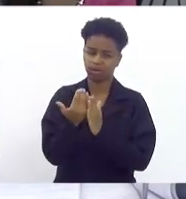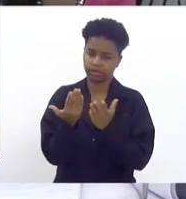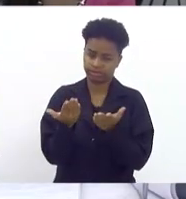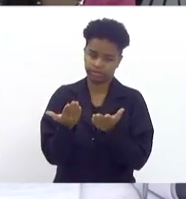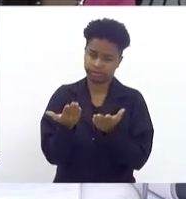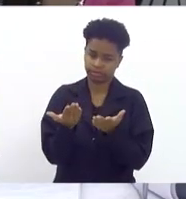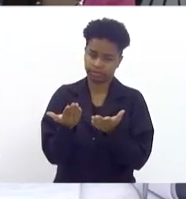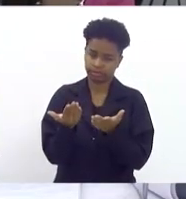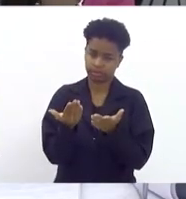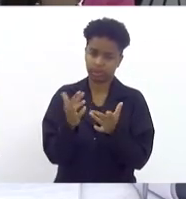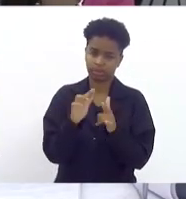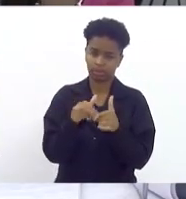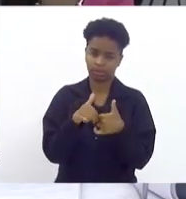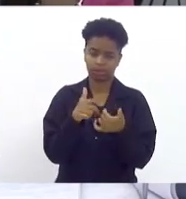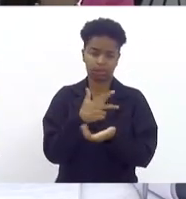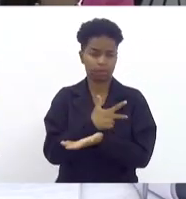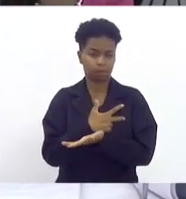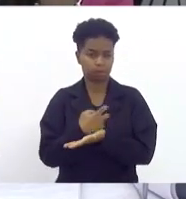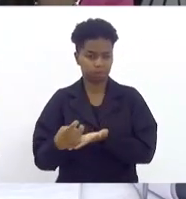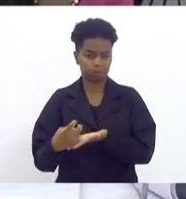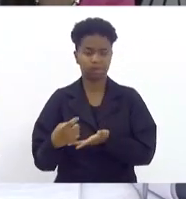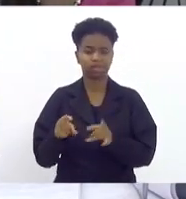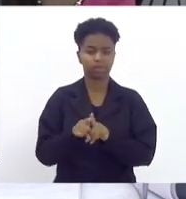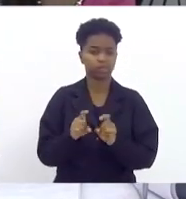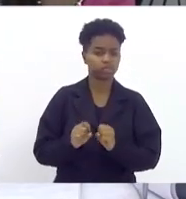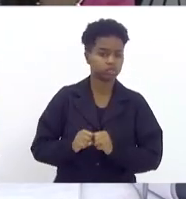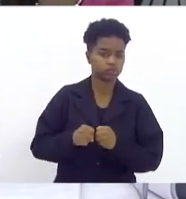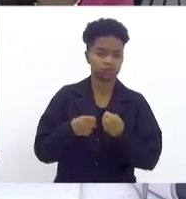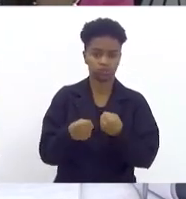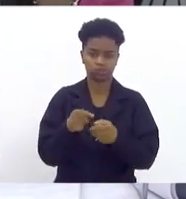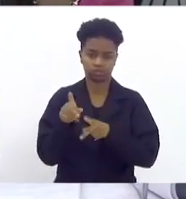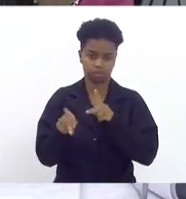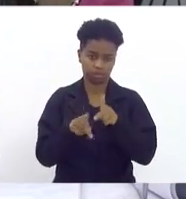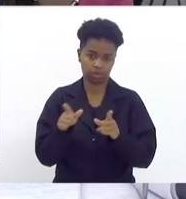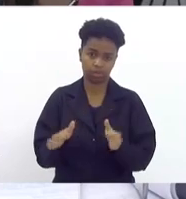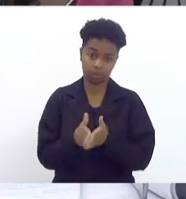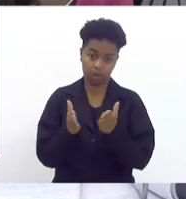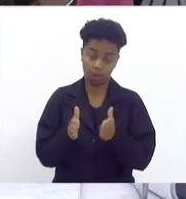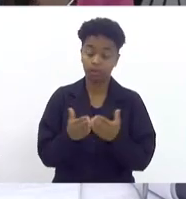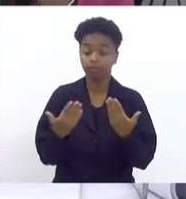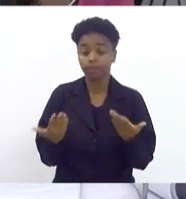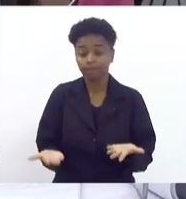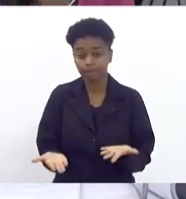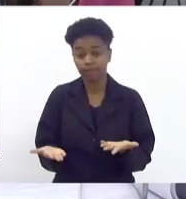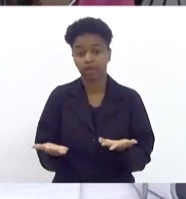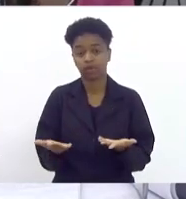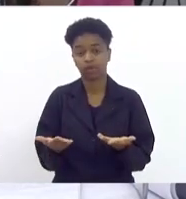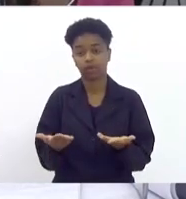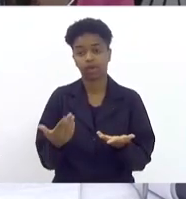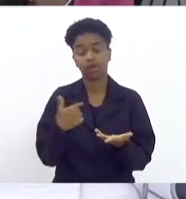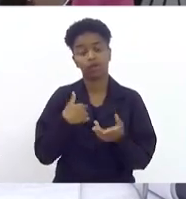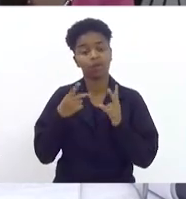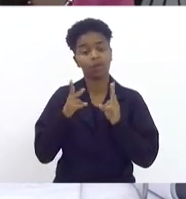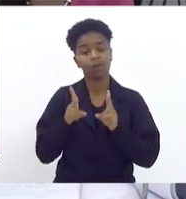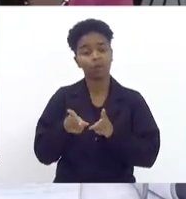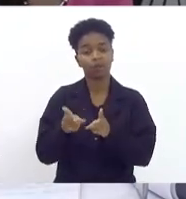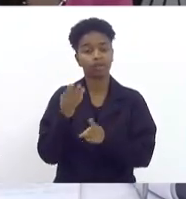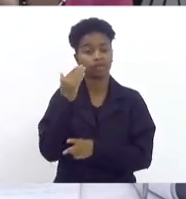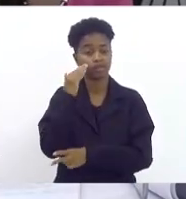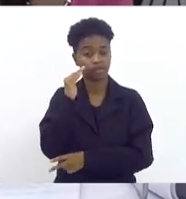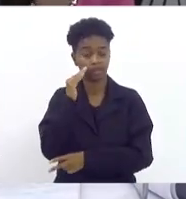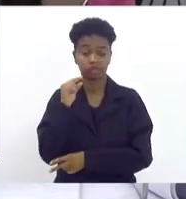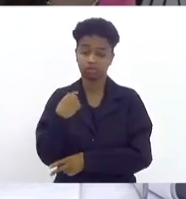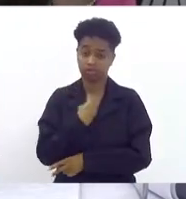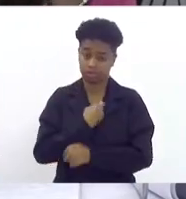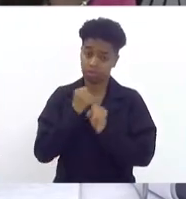a custa de lágrimas e muito esforço da população mais carente. Então, nesse sentido, é que continuo ainda entendendo que a gente pode